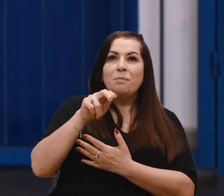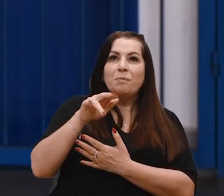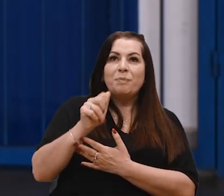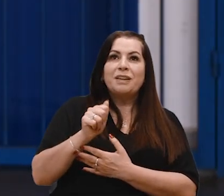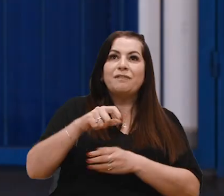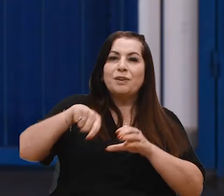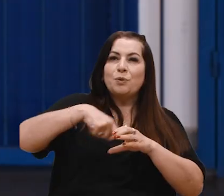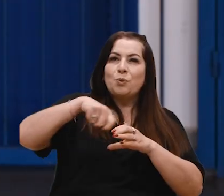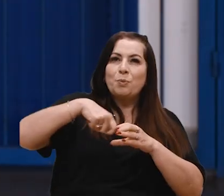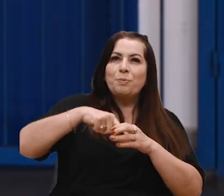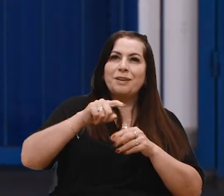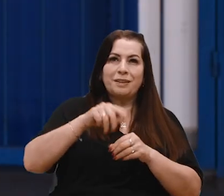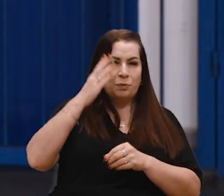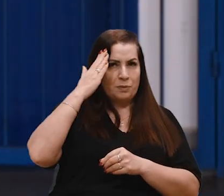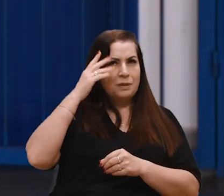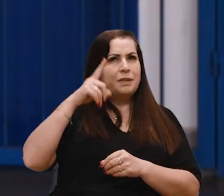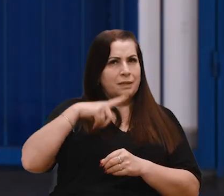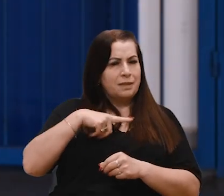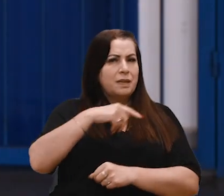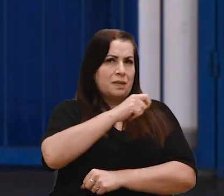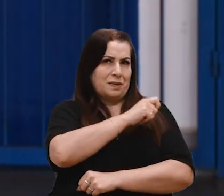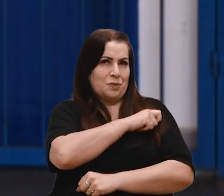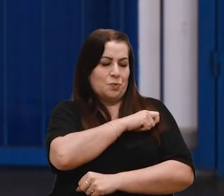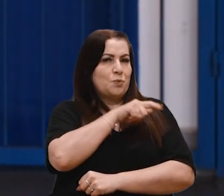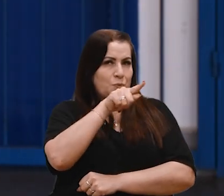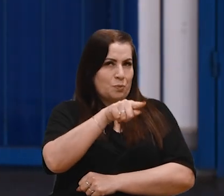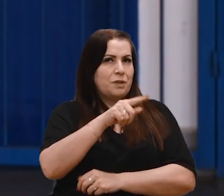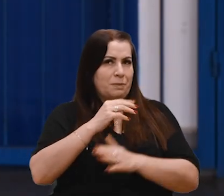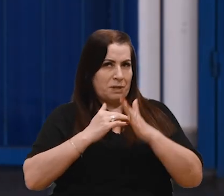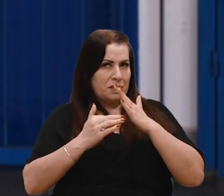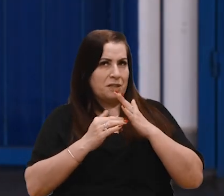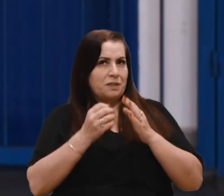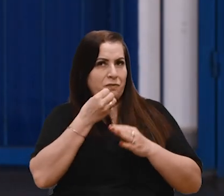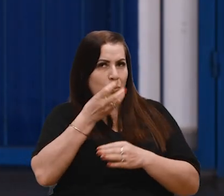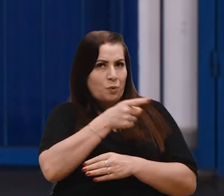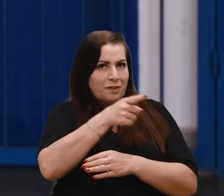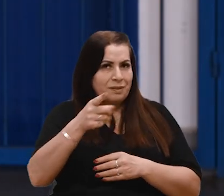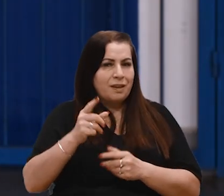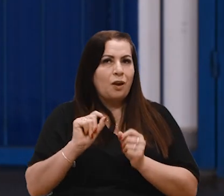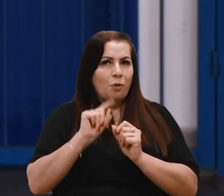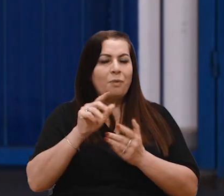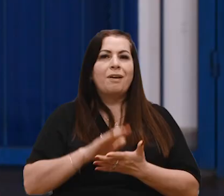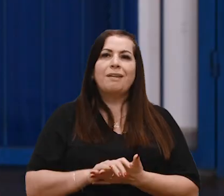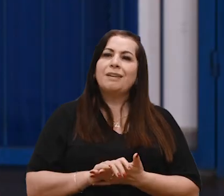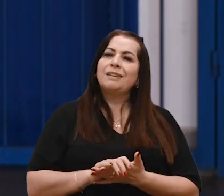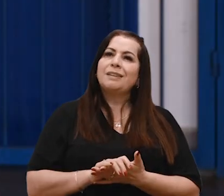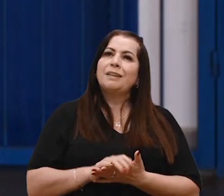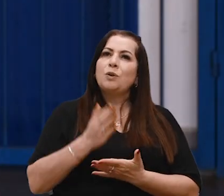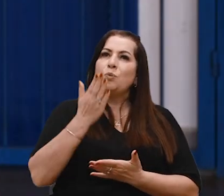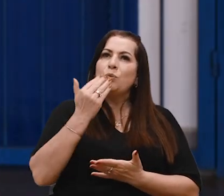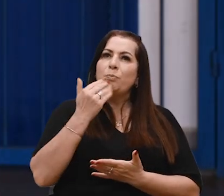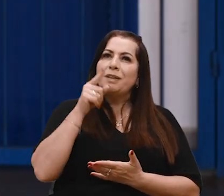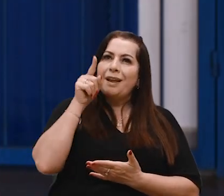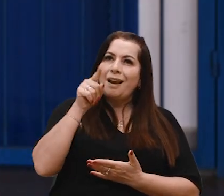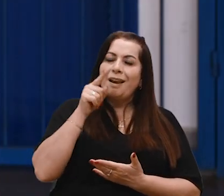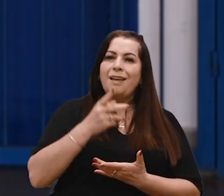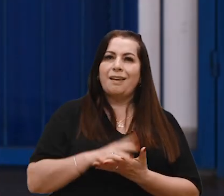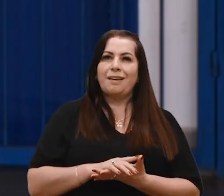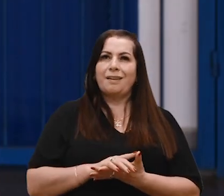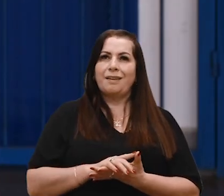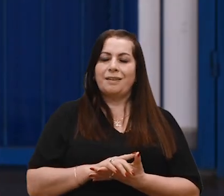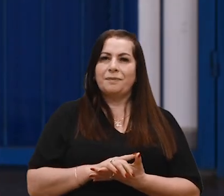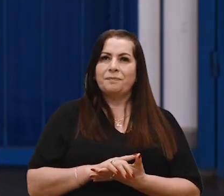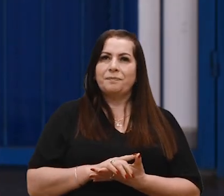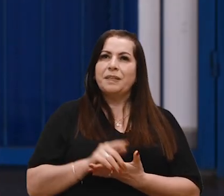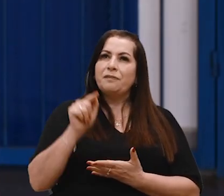é que é a gastronomia, porque eu sei que tem aluna imigrante aí que vai nos falar como é que é a comidinha